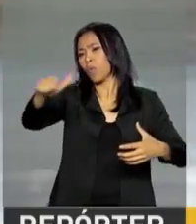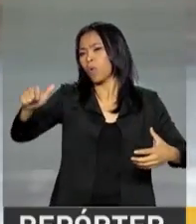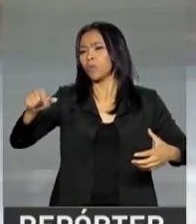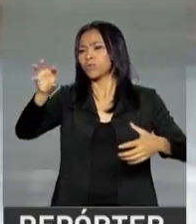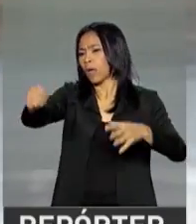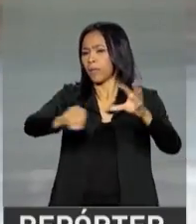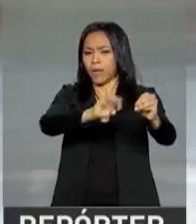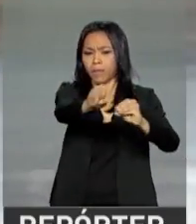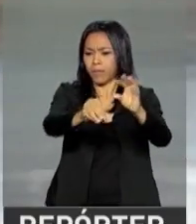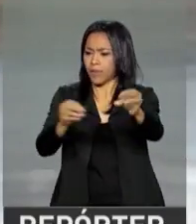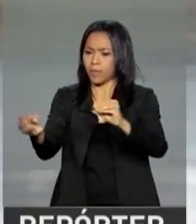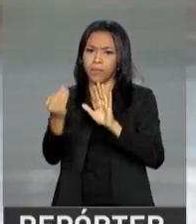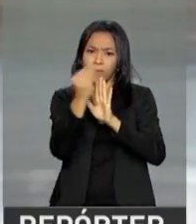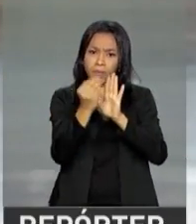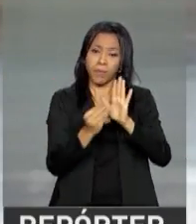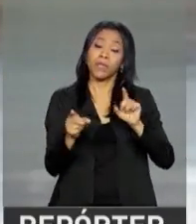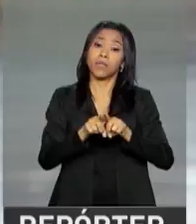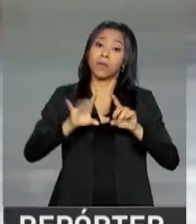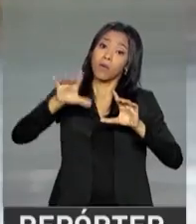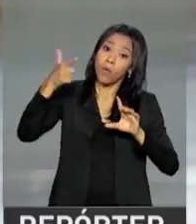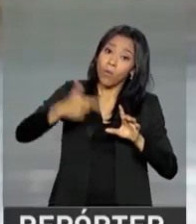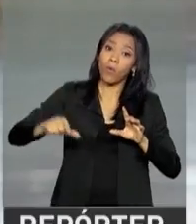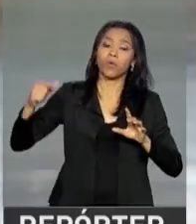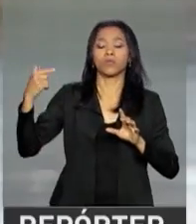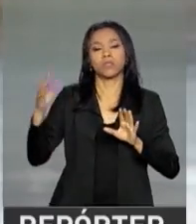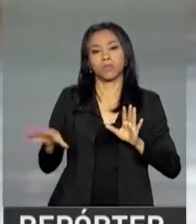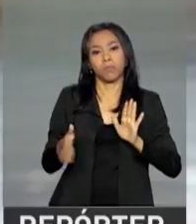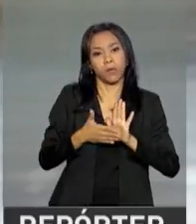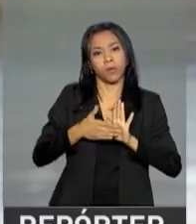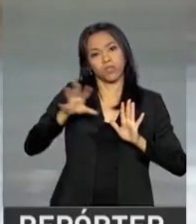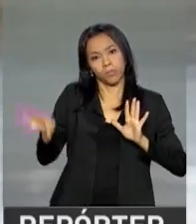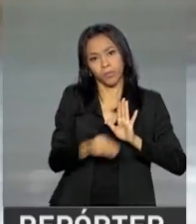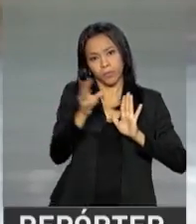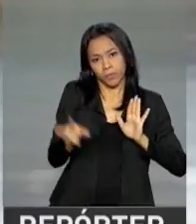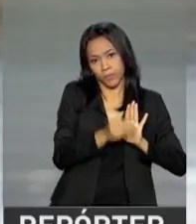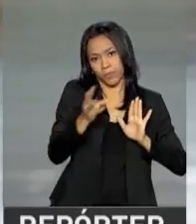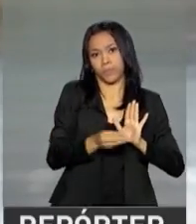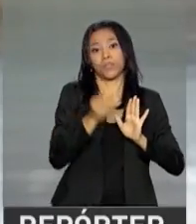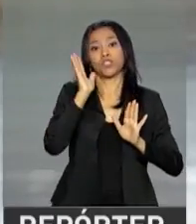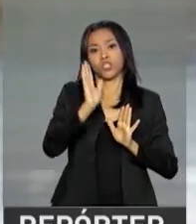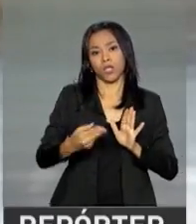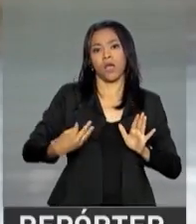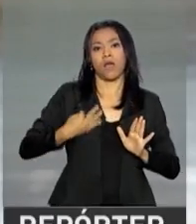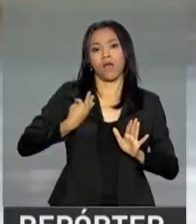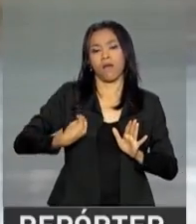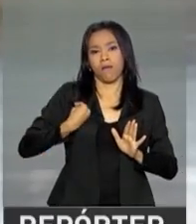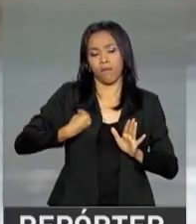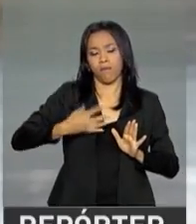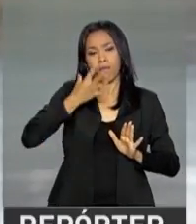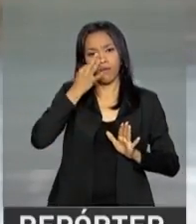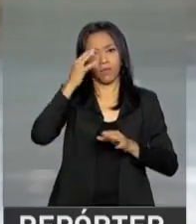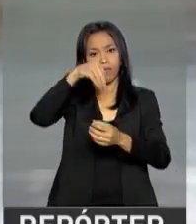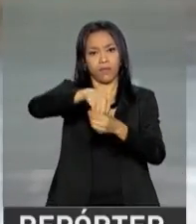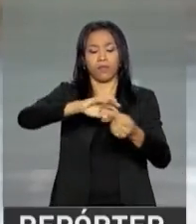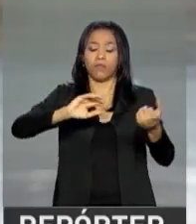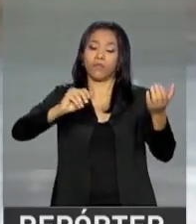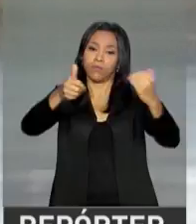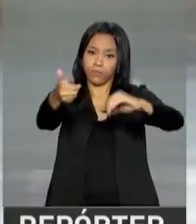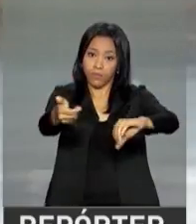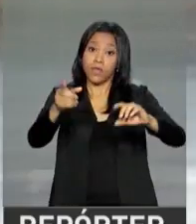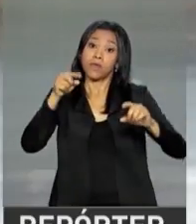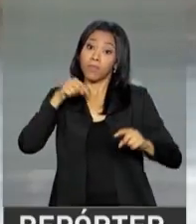que já tramitam no congresso nacional entre as prioridades anunciadas o projeto que prevê autonomia